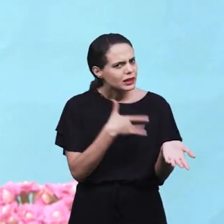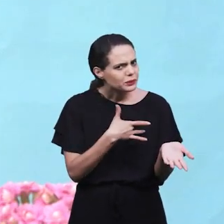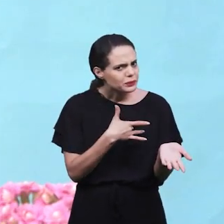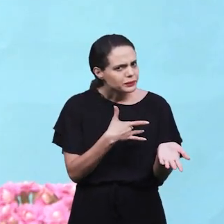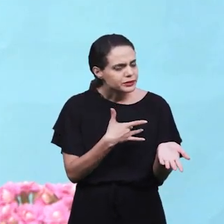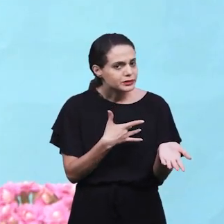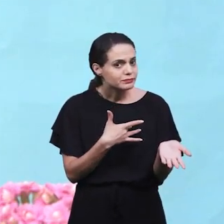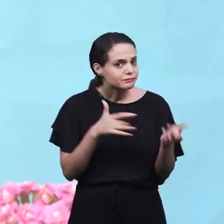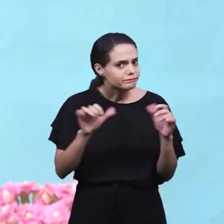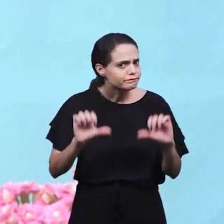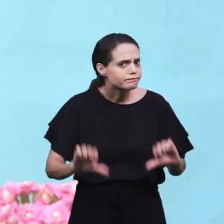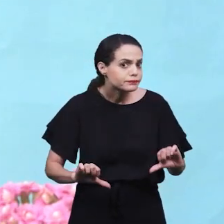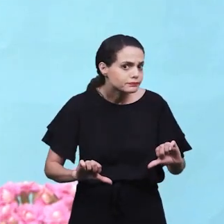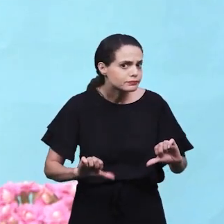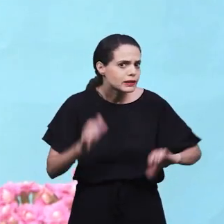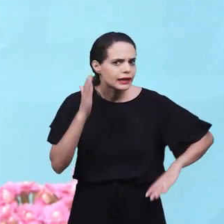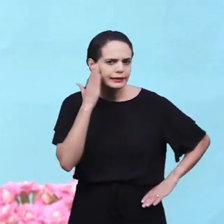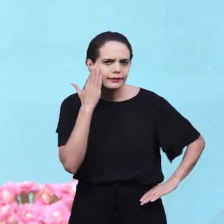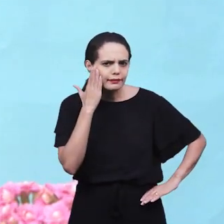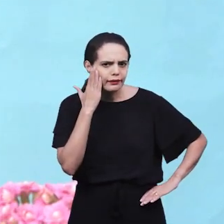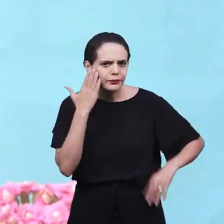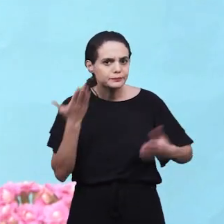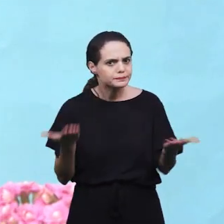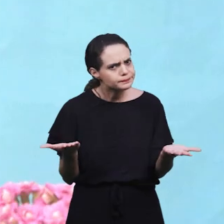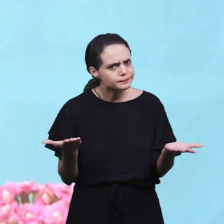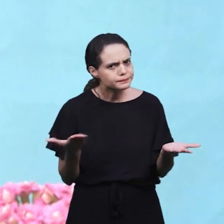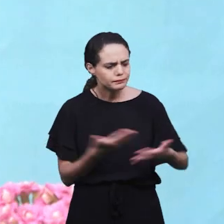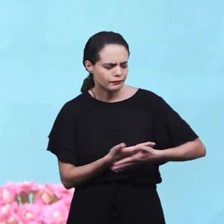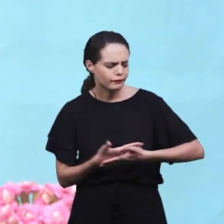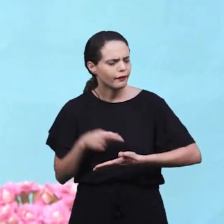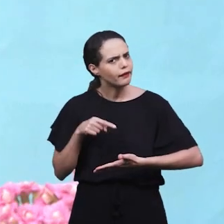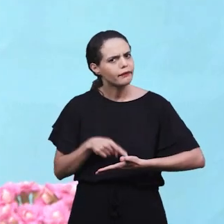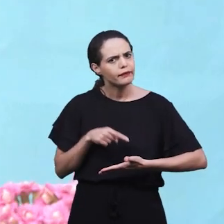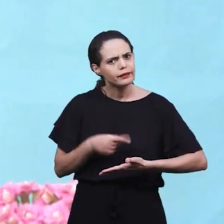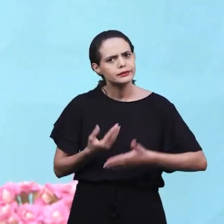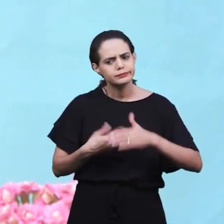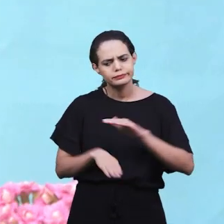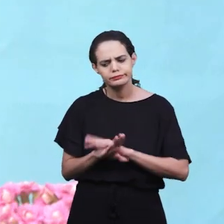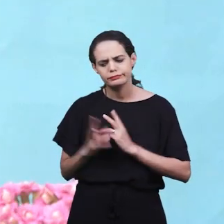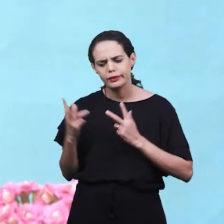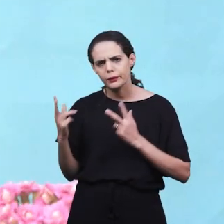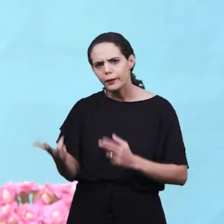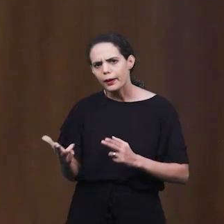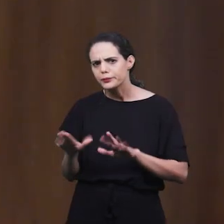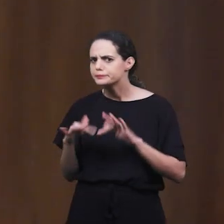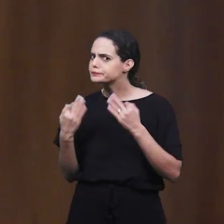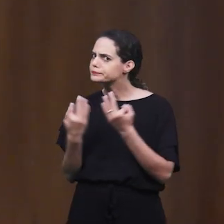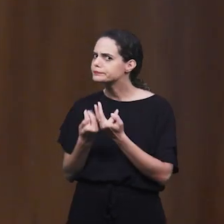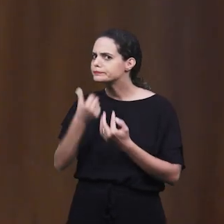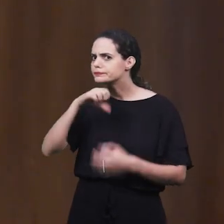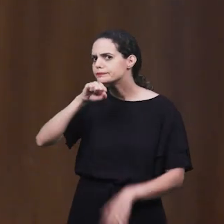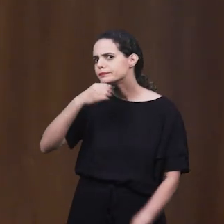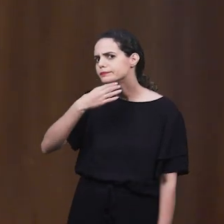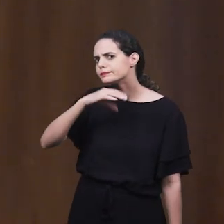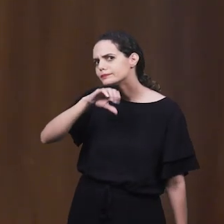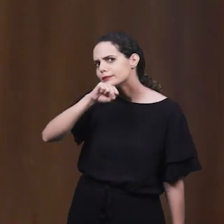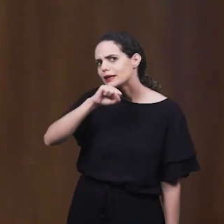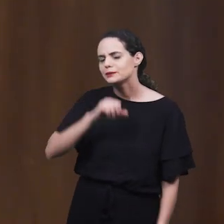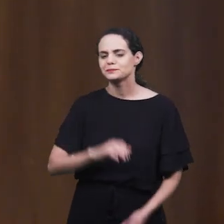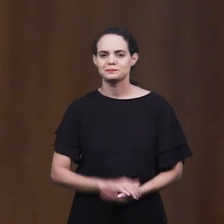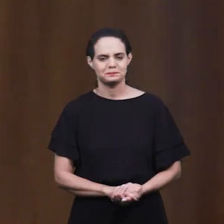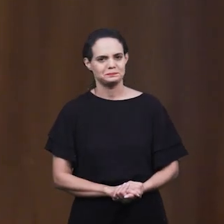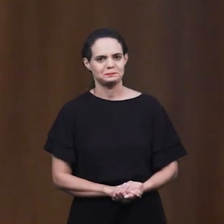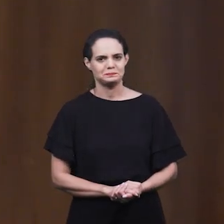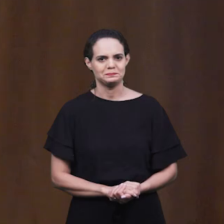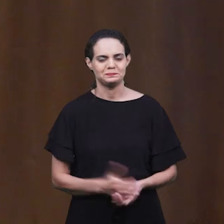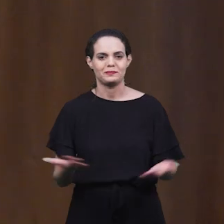pode contribuir também para que a criança desenvolva esse hábito alimentar. E agora, para os pais